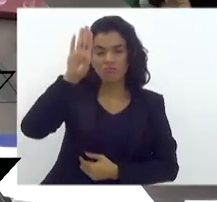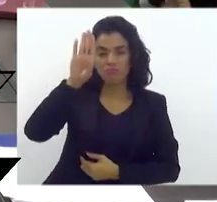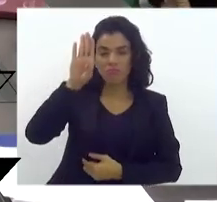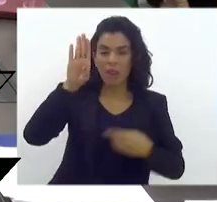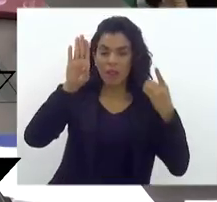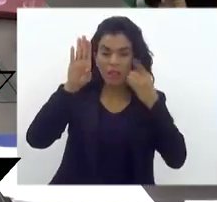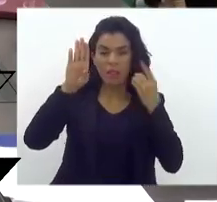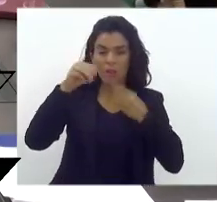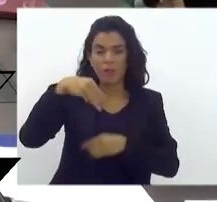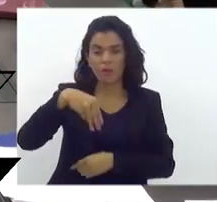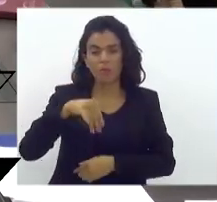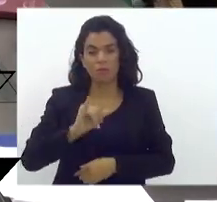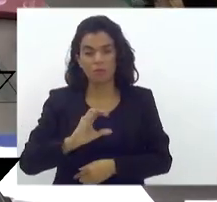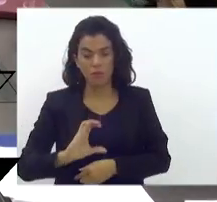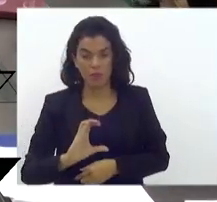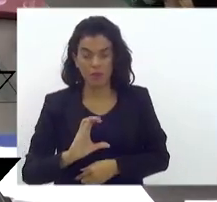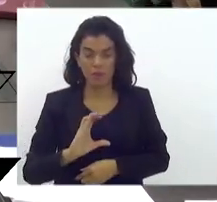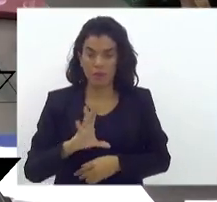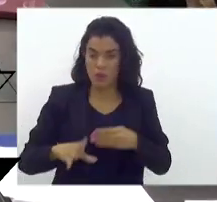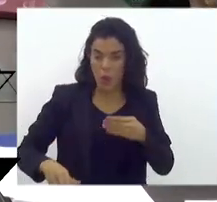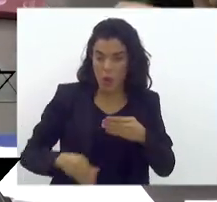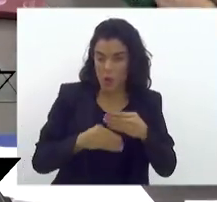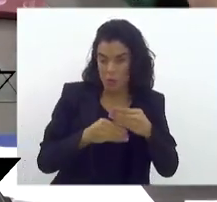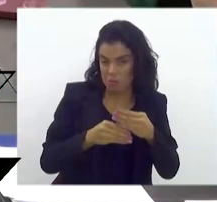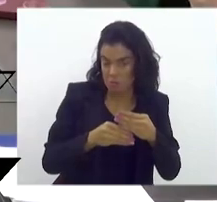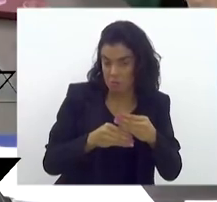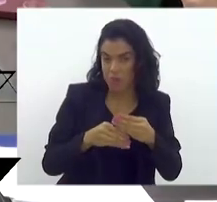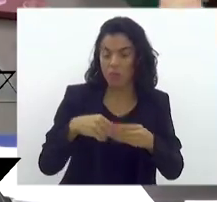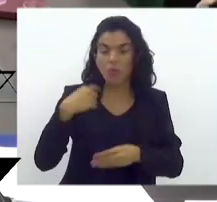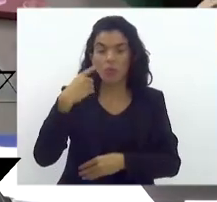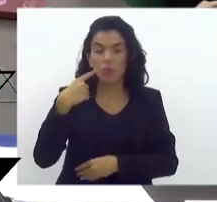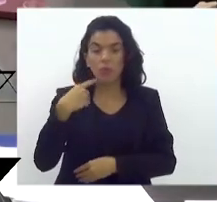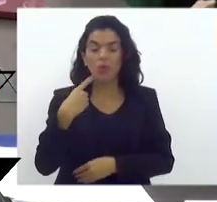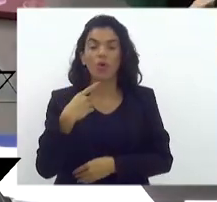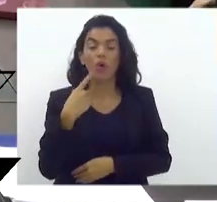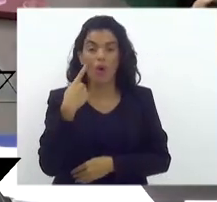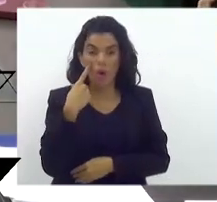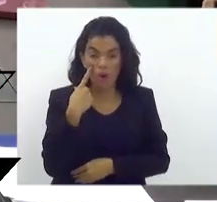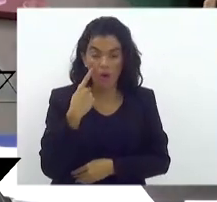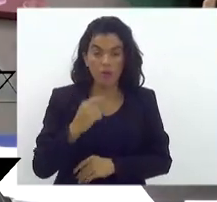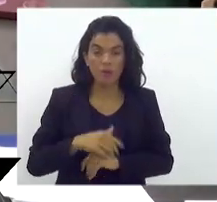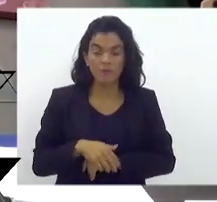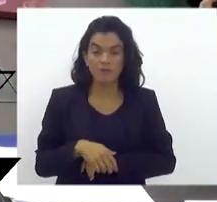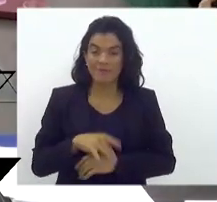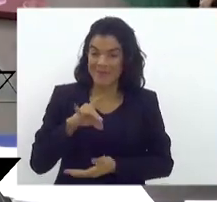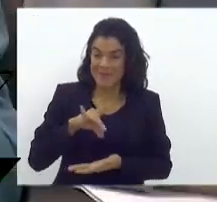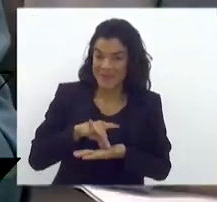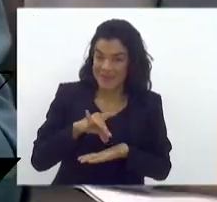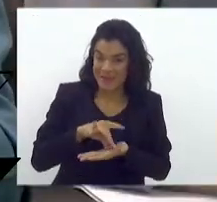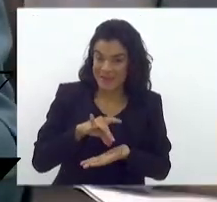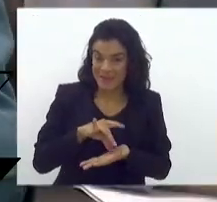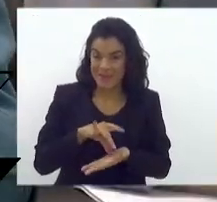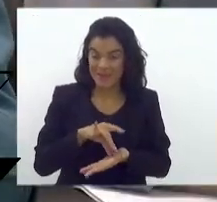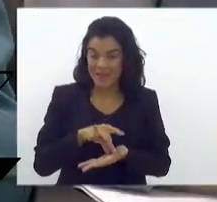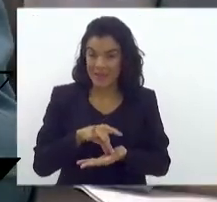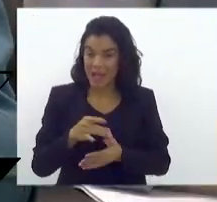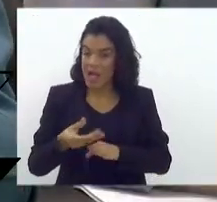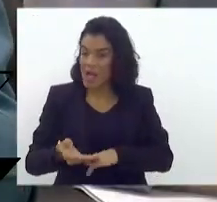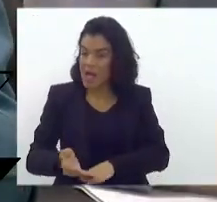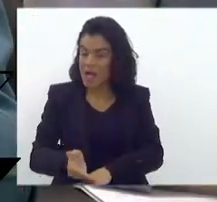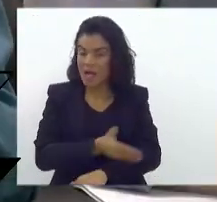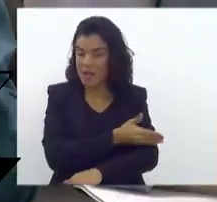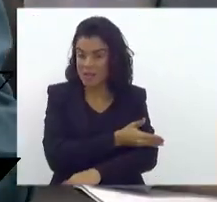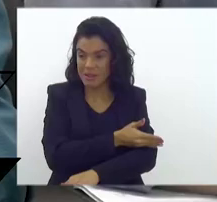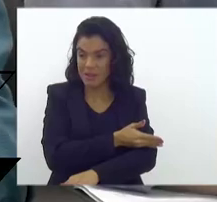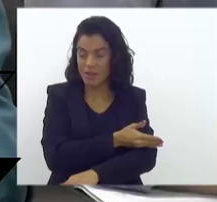observação para o doutor Serginho. Deputado talvez possa. Doutor Serginho, deixa eu lhe dizer. Na verdade,